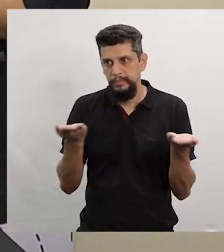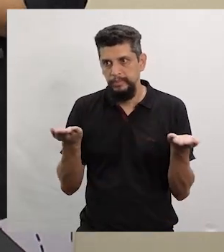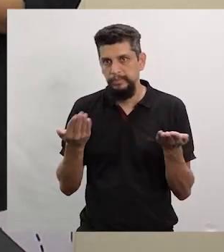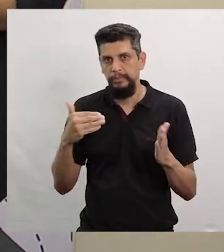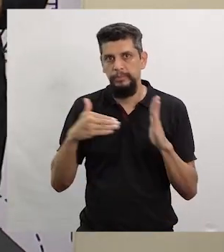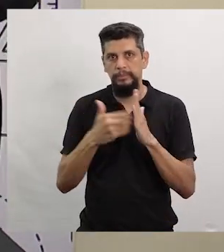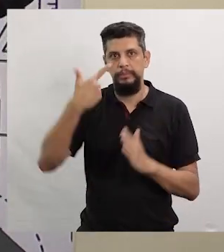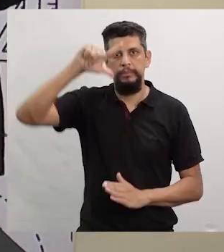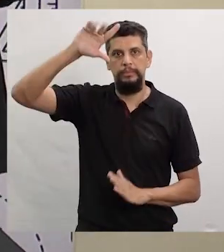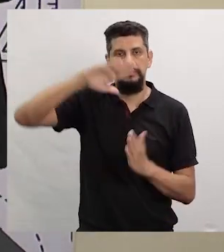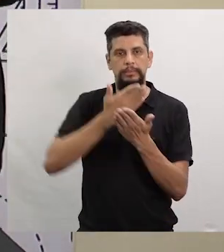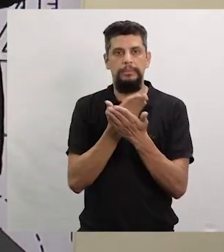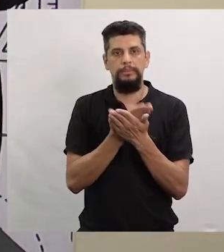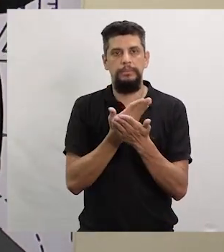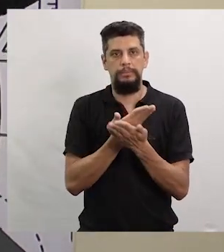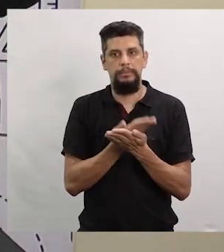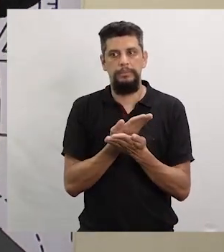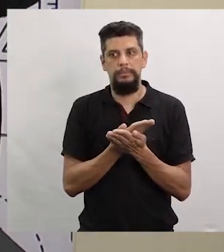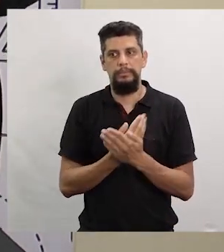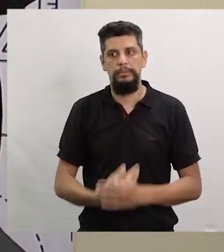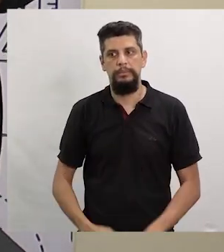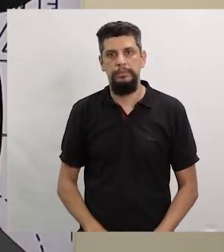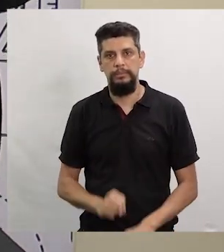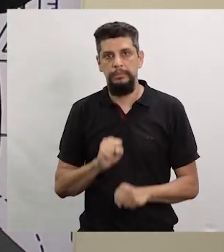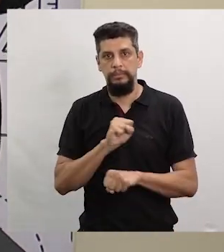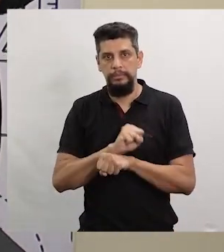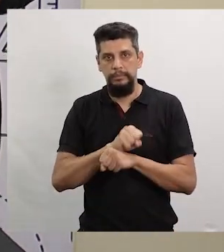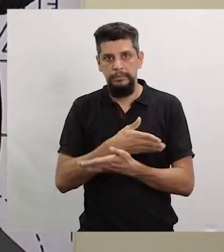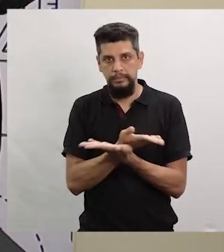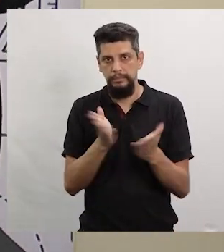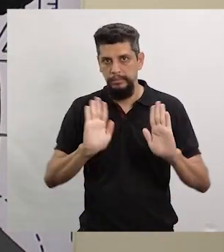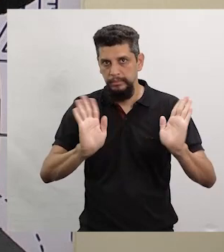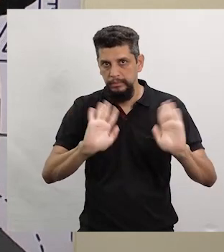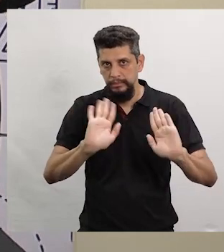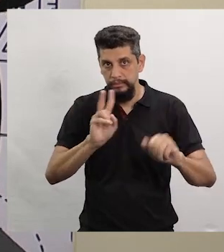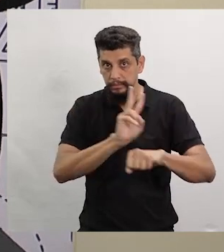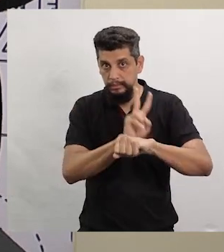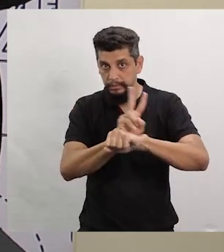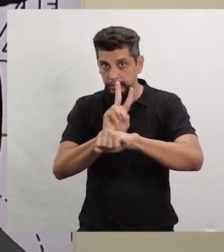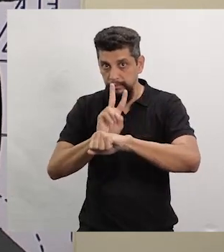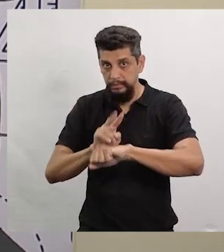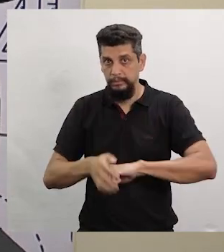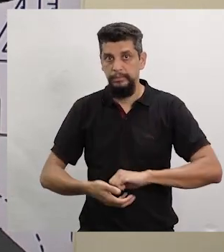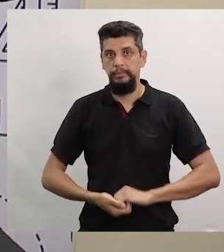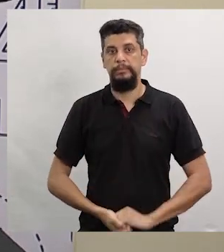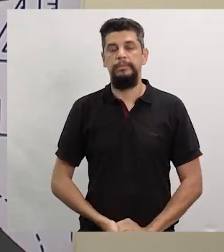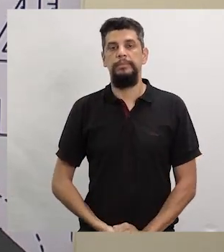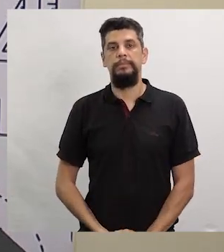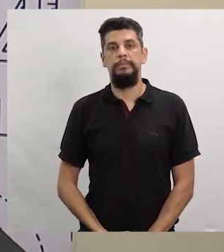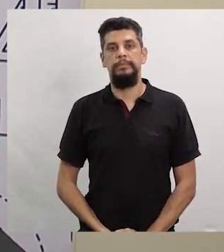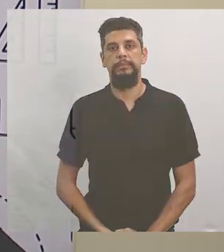vocês até a próxima e Esperamos vocês tchau Se